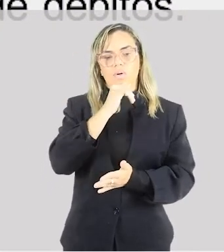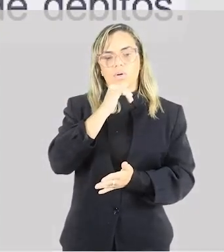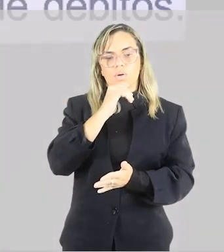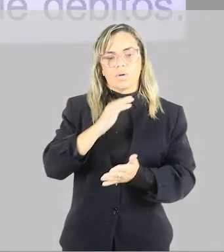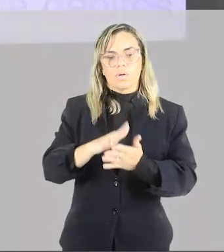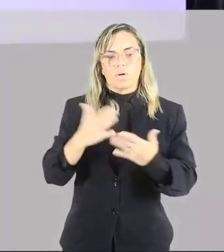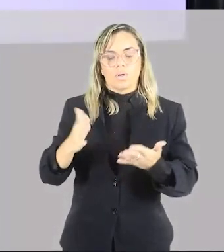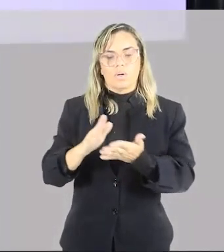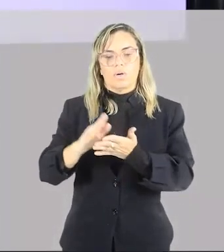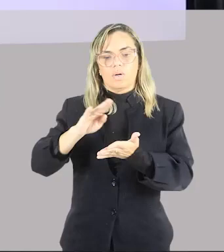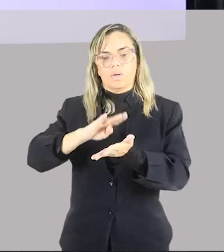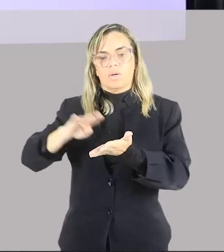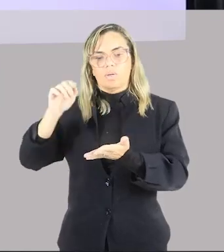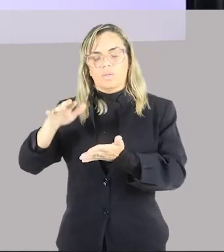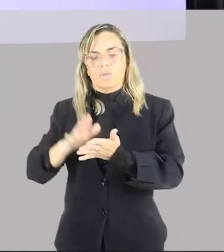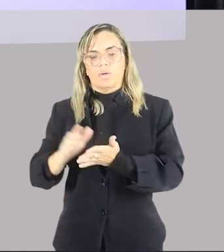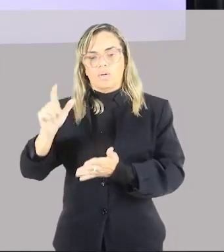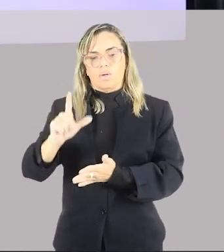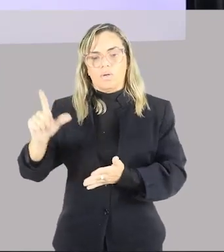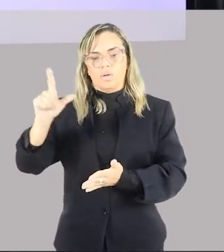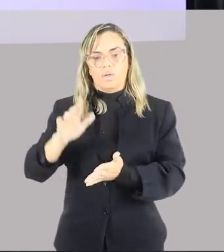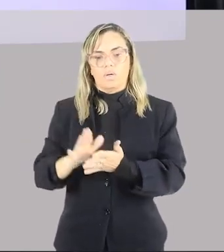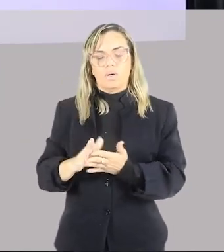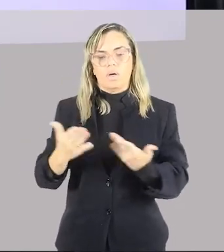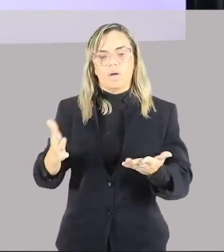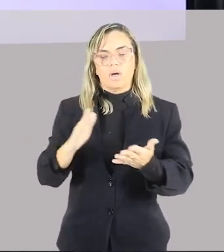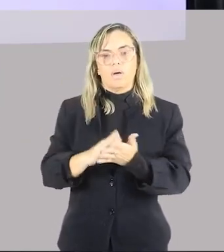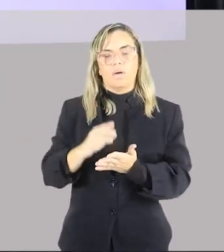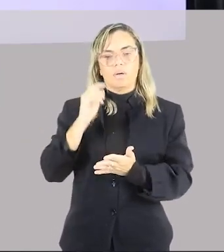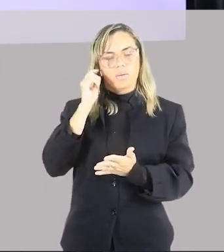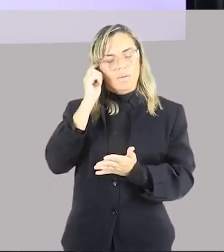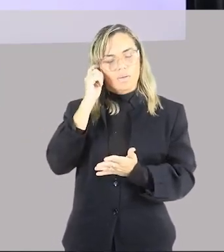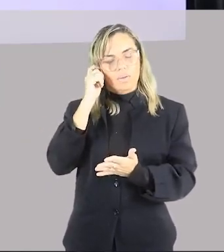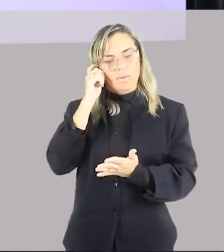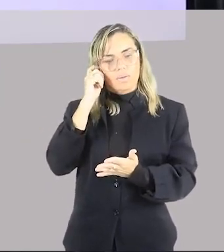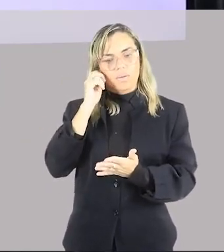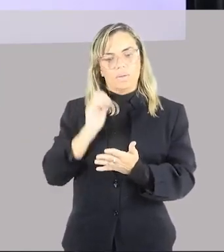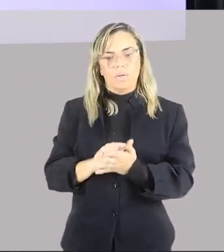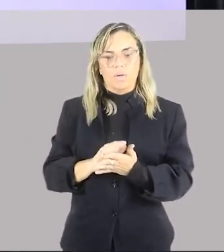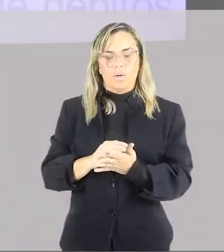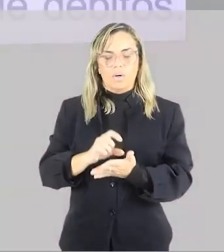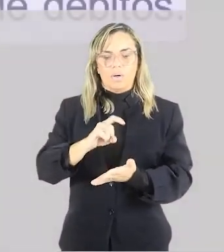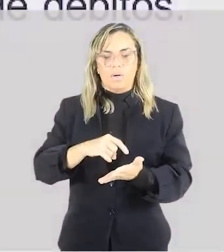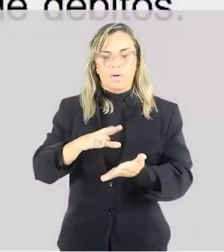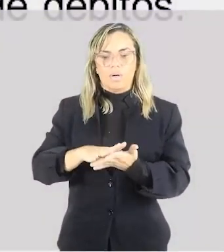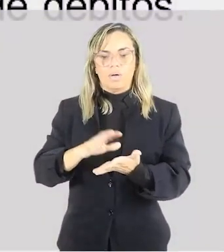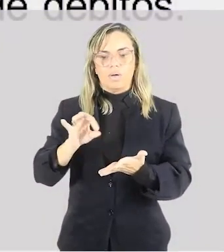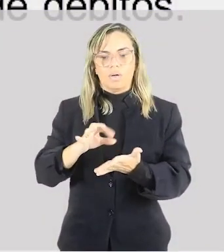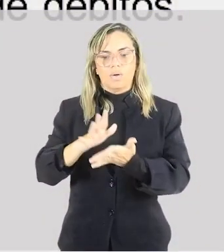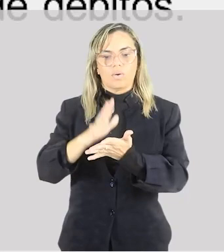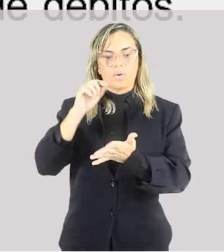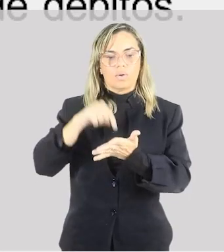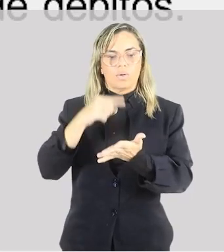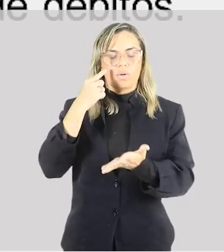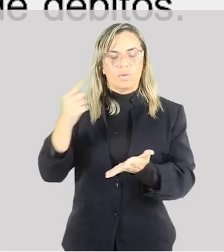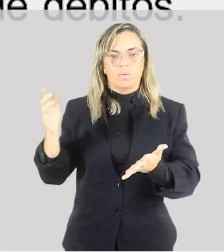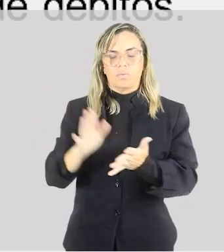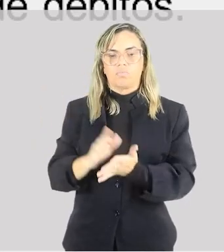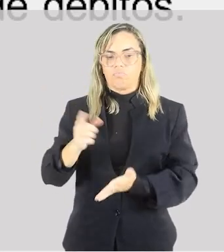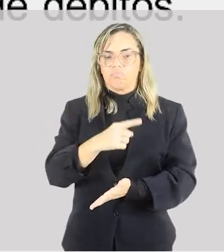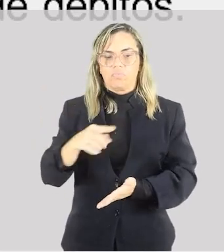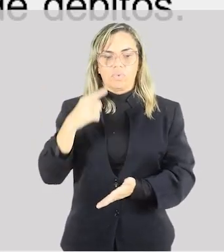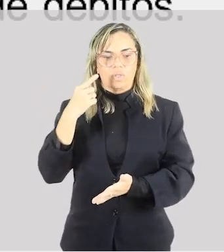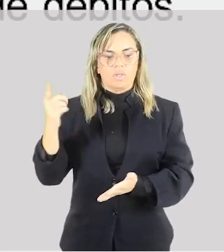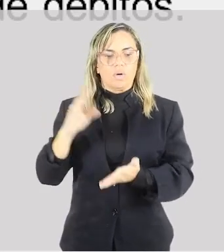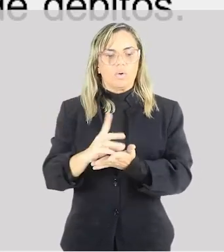de um contrato. Ele constitui ou ele restringe algum direito. O ato declaratório, ele atesta um